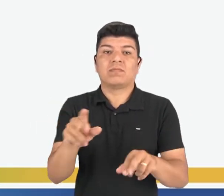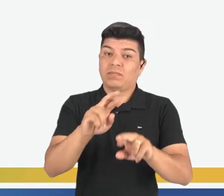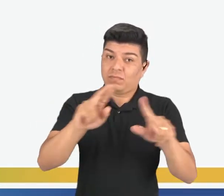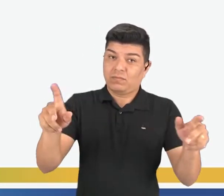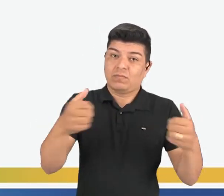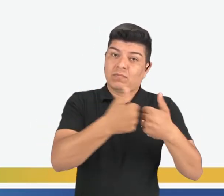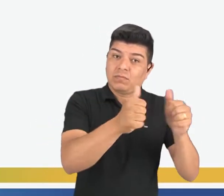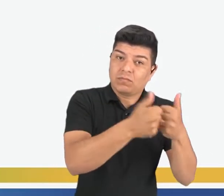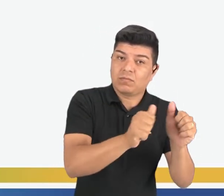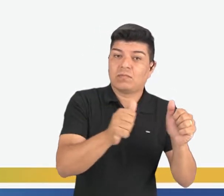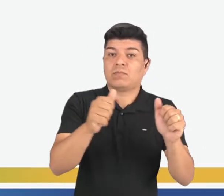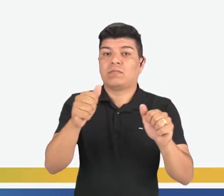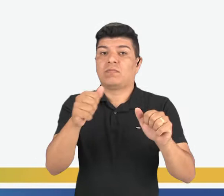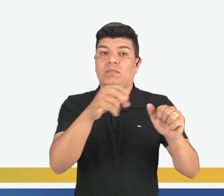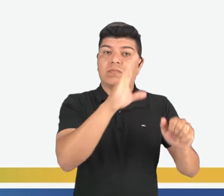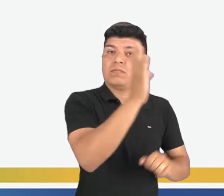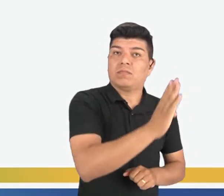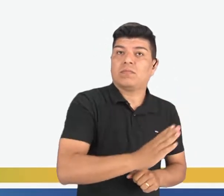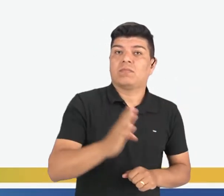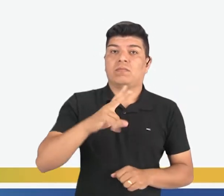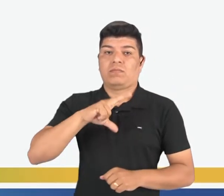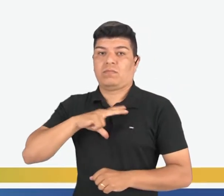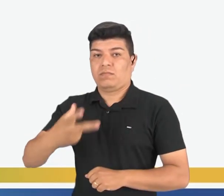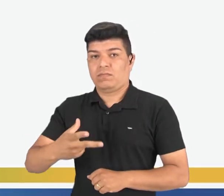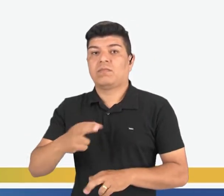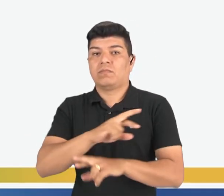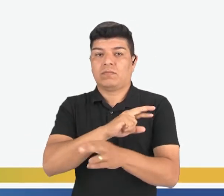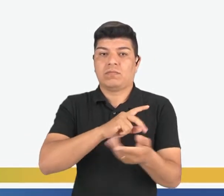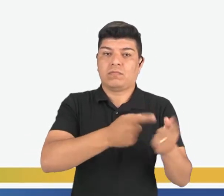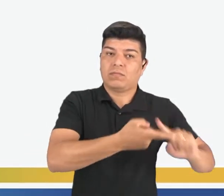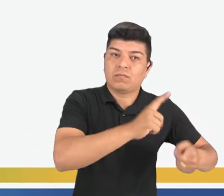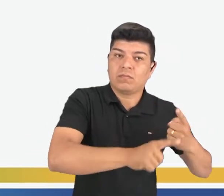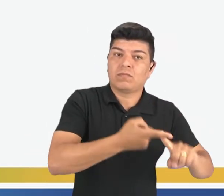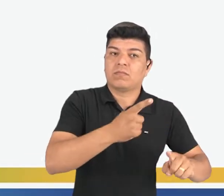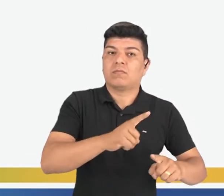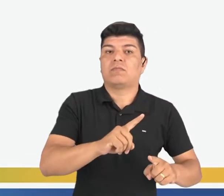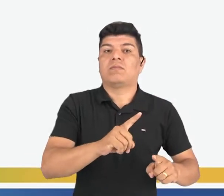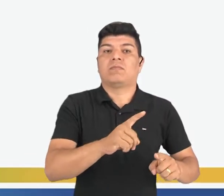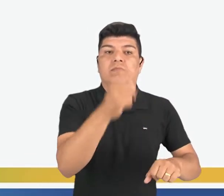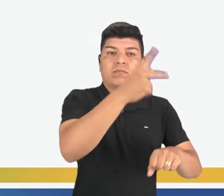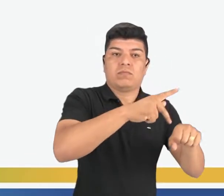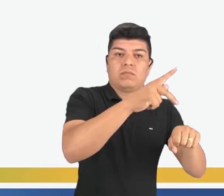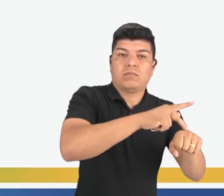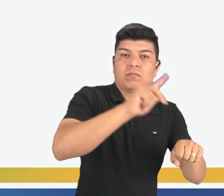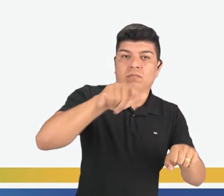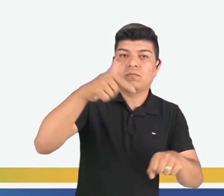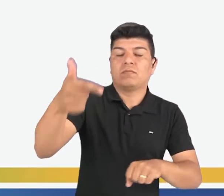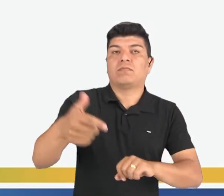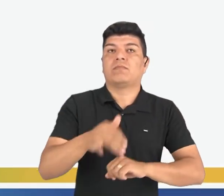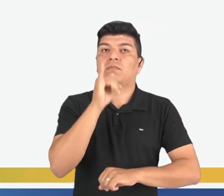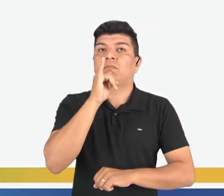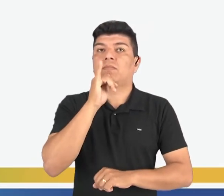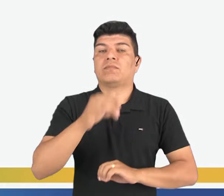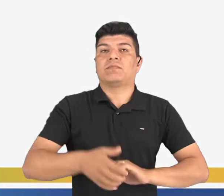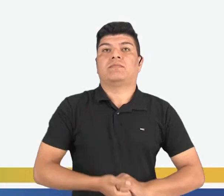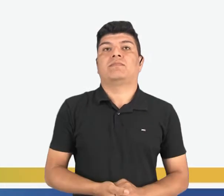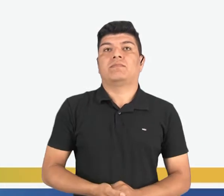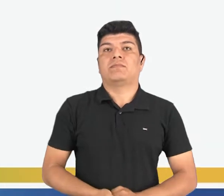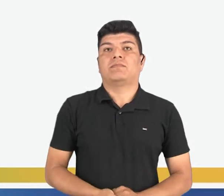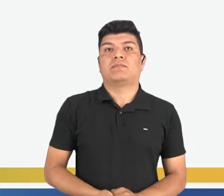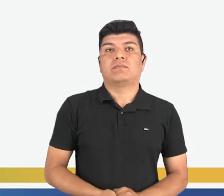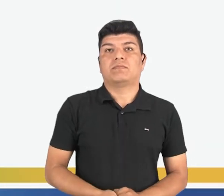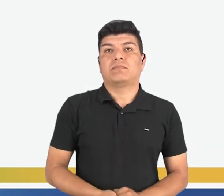ônibus, autocarro e celular, telemóvel. Tem essas variações de um país para o outro. Vamos ver outro exemplo aí, ó.